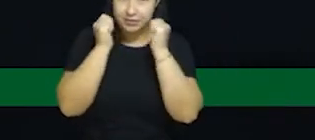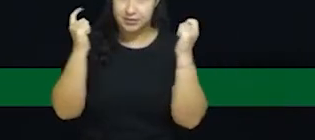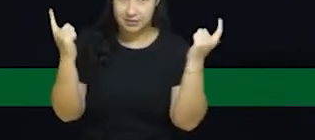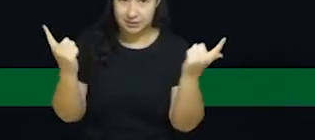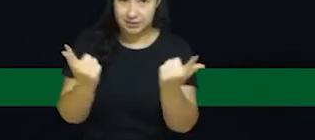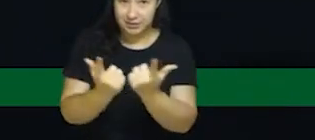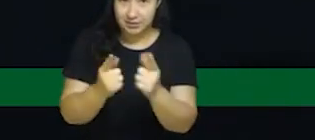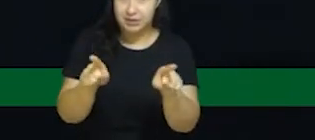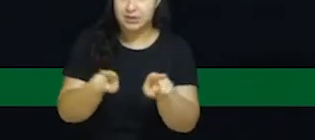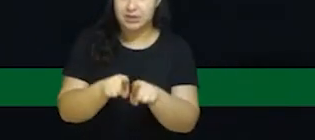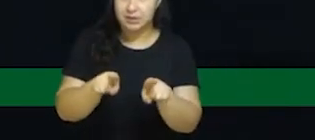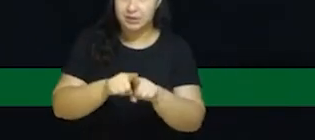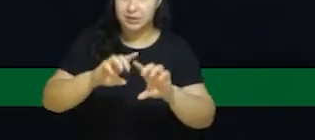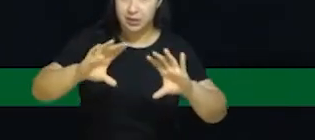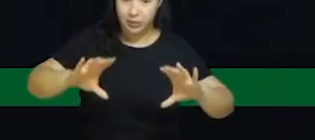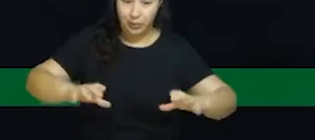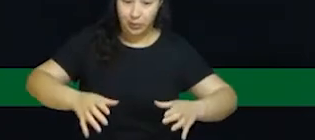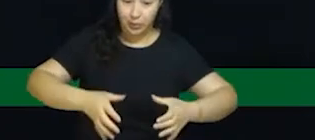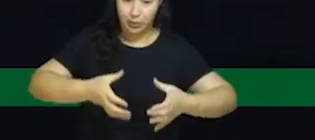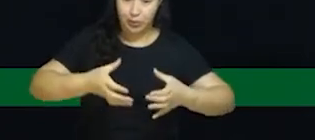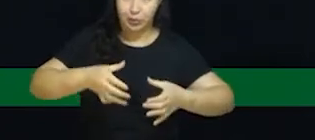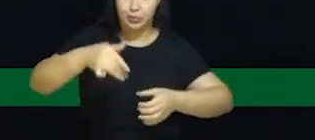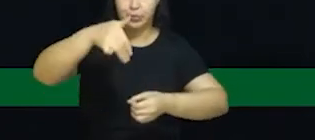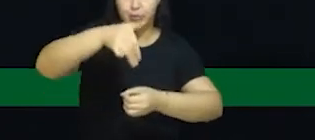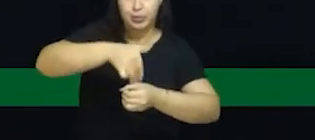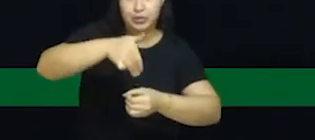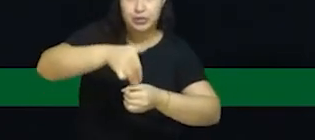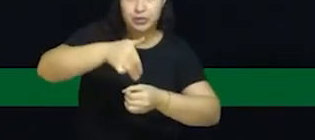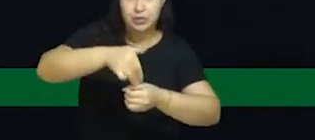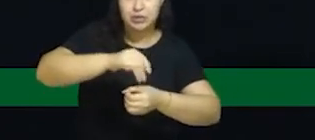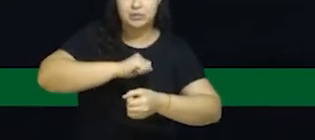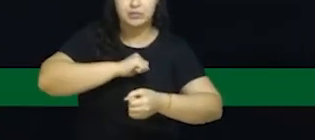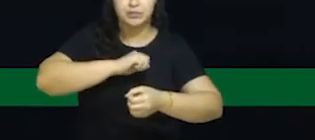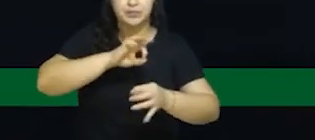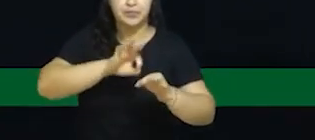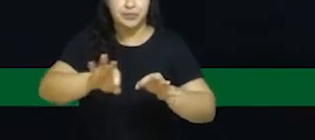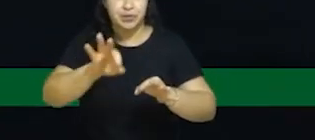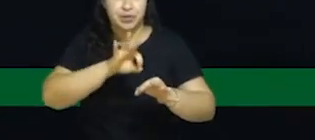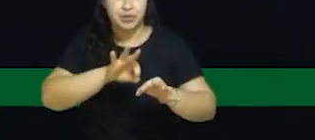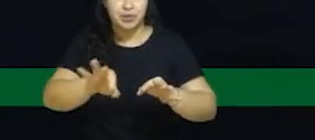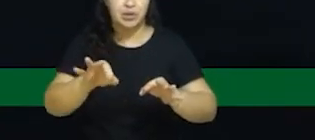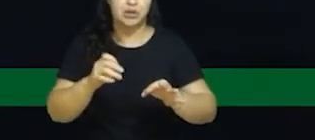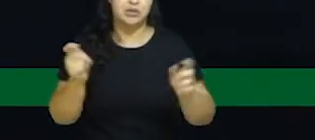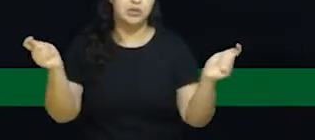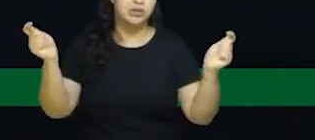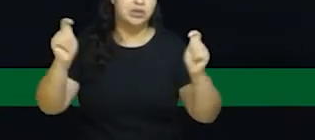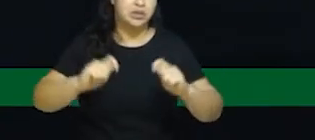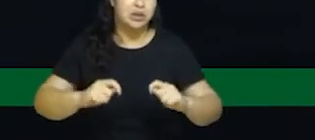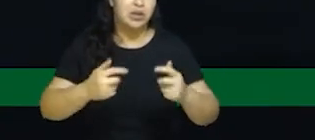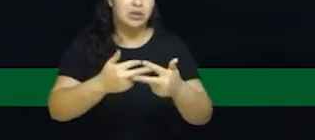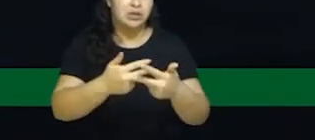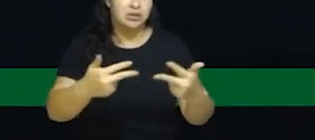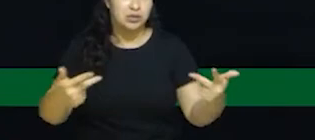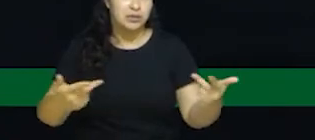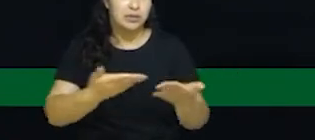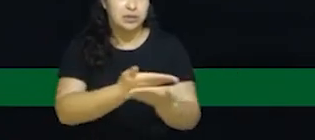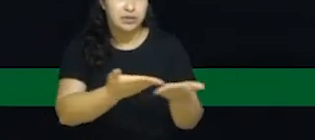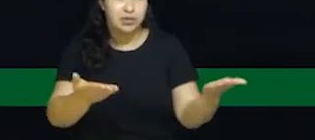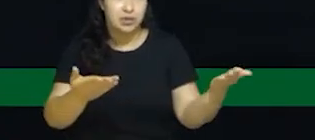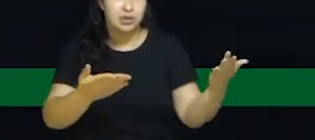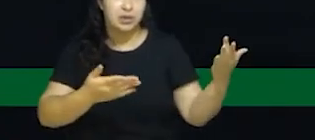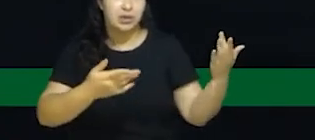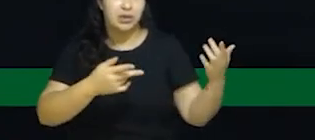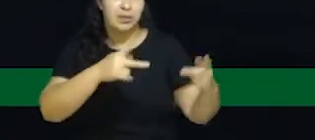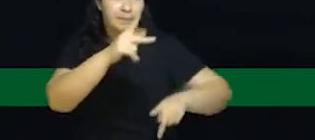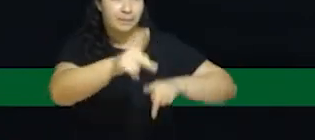e as comunidades, os municípios, as entidades, permitindo que as demandas da população sejam ouvidas de